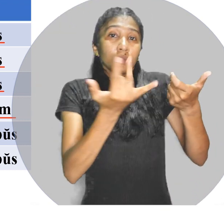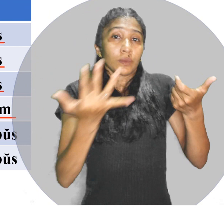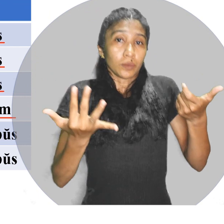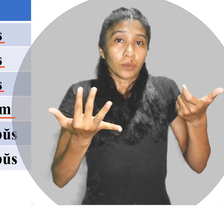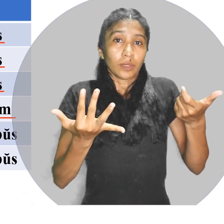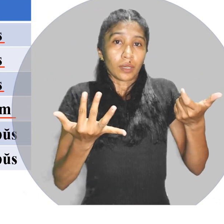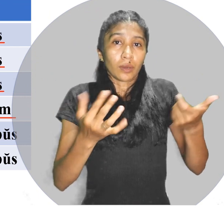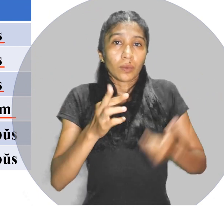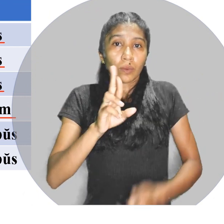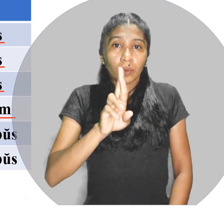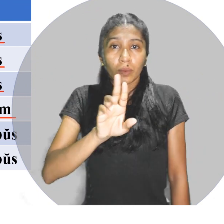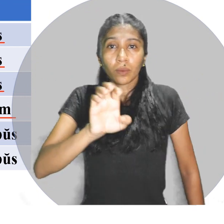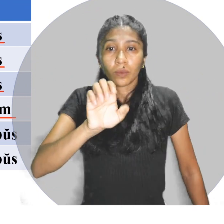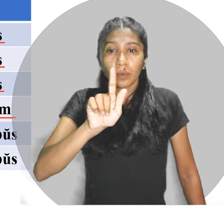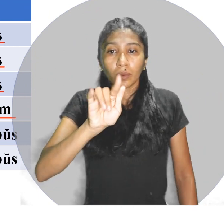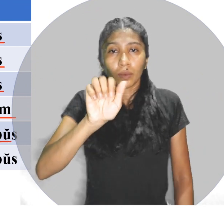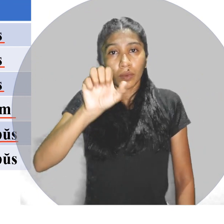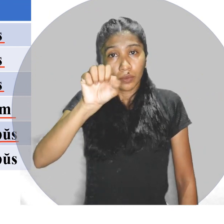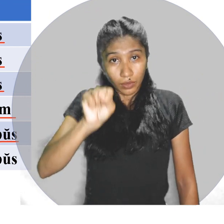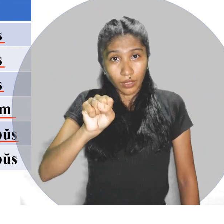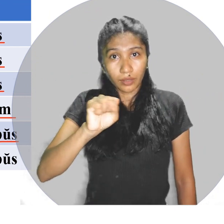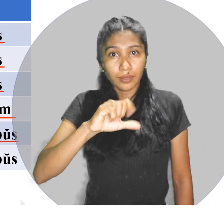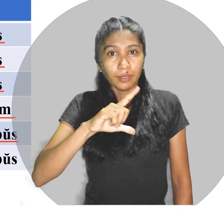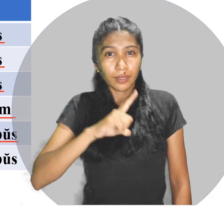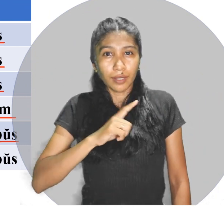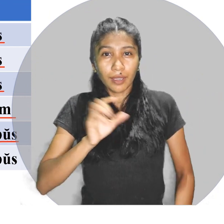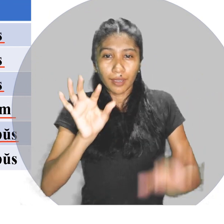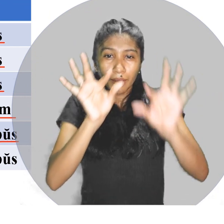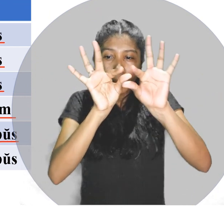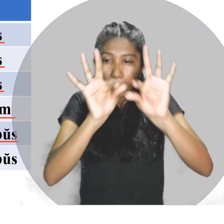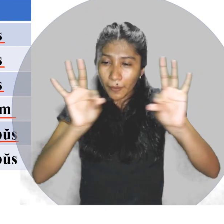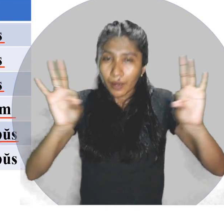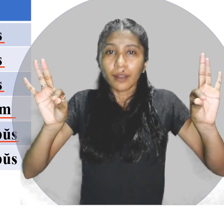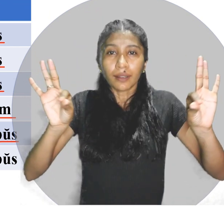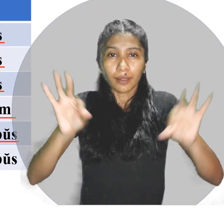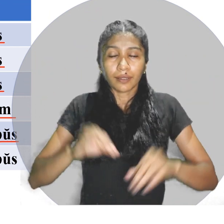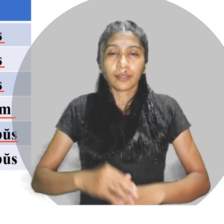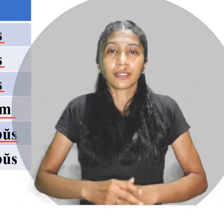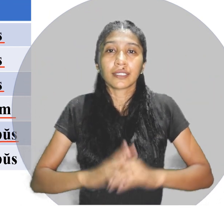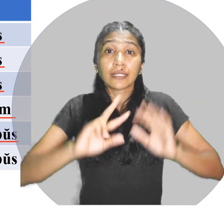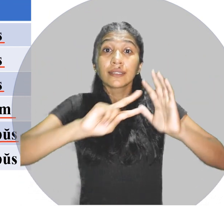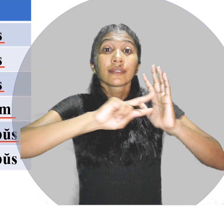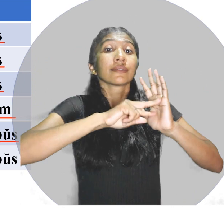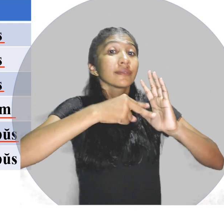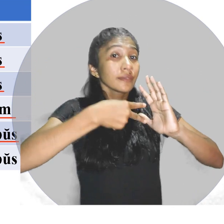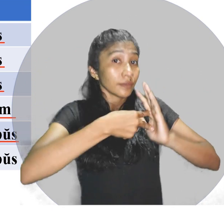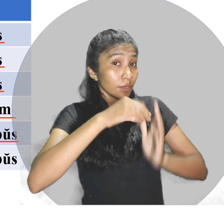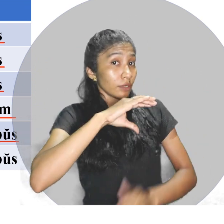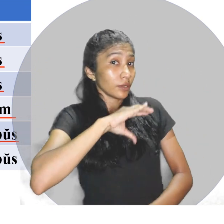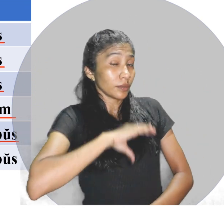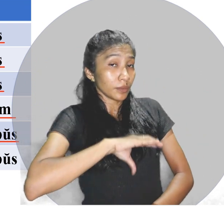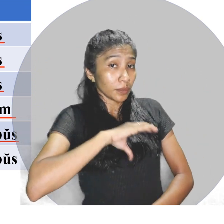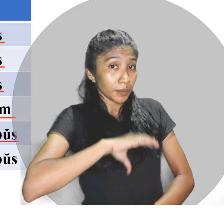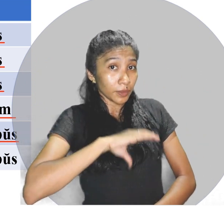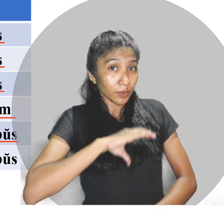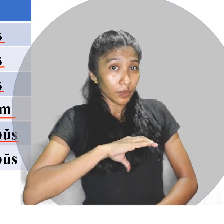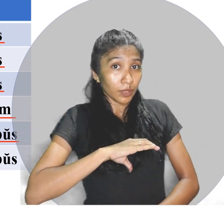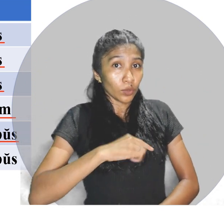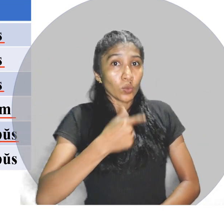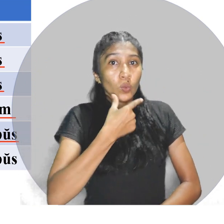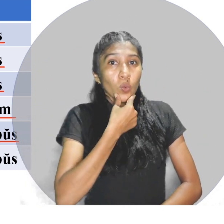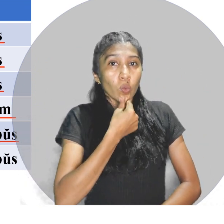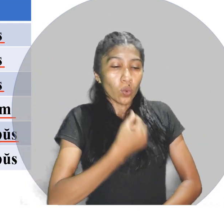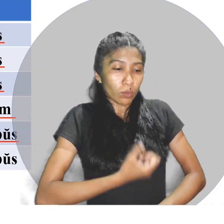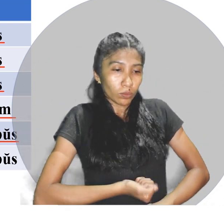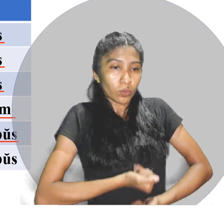de regi, teremos regibus, poeta rosam regibus dati, o poeta dá